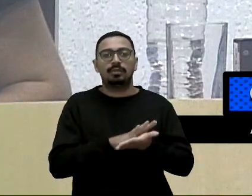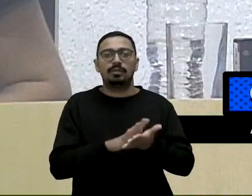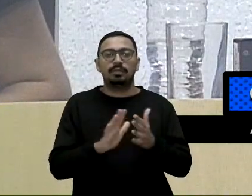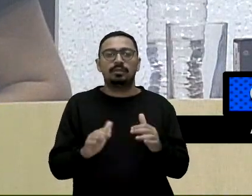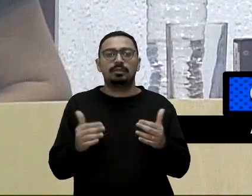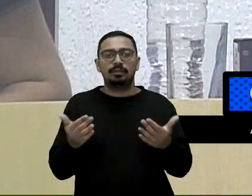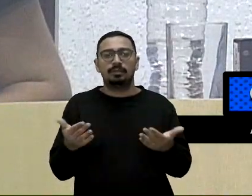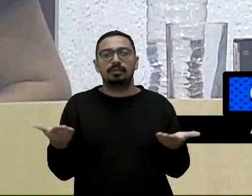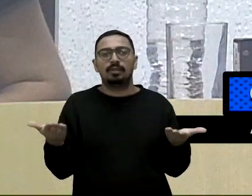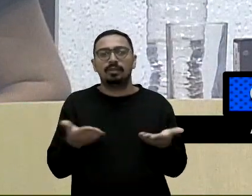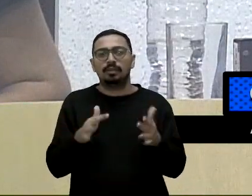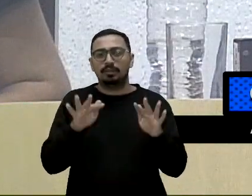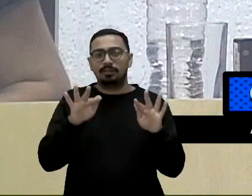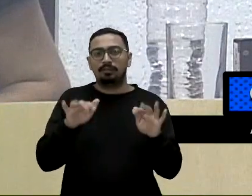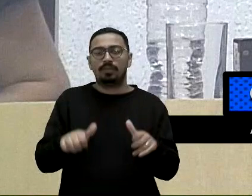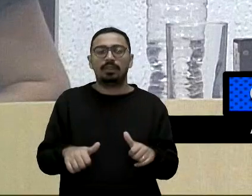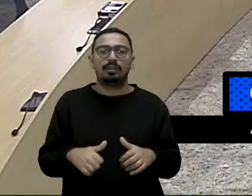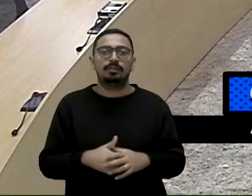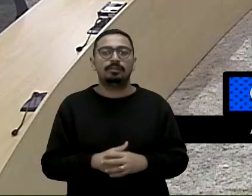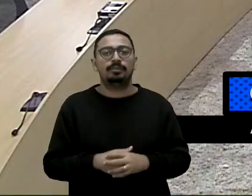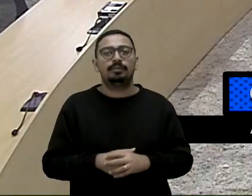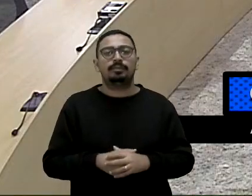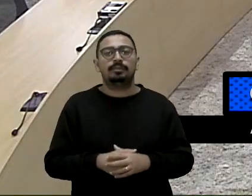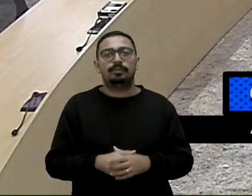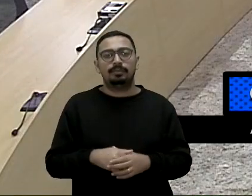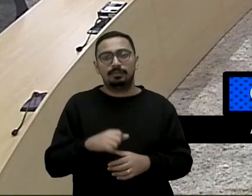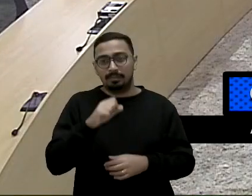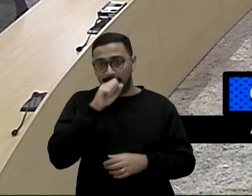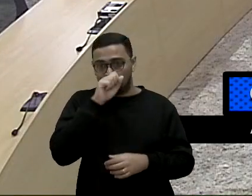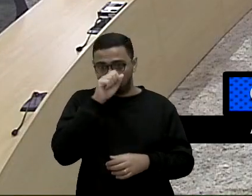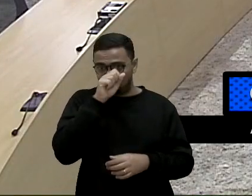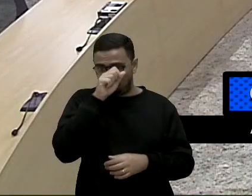forma, declaro encerrada.